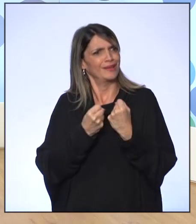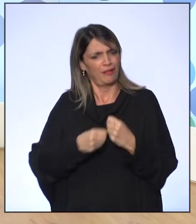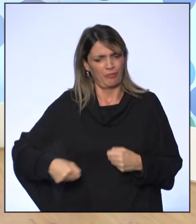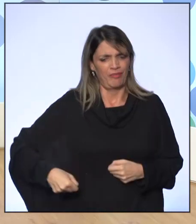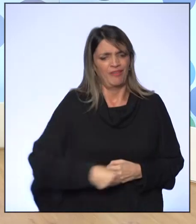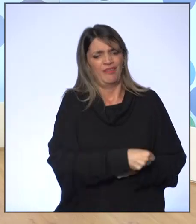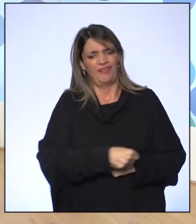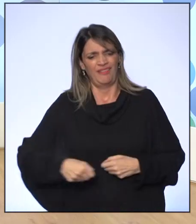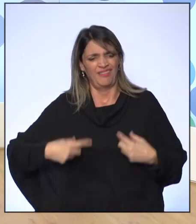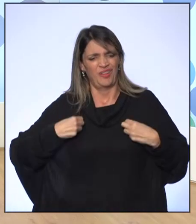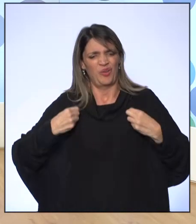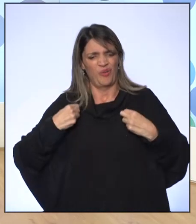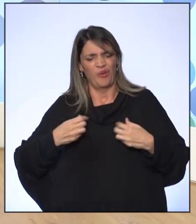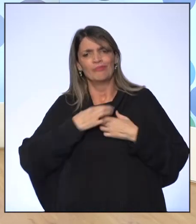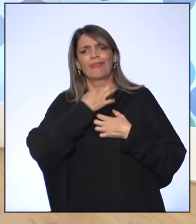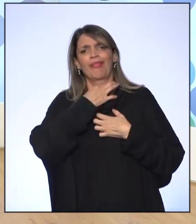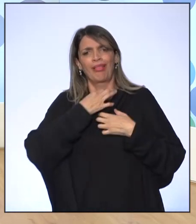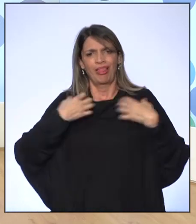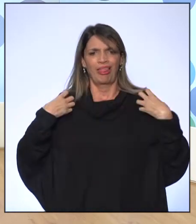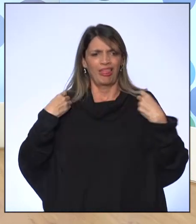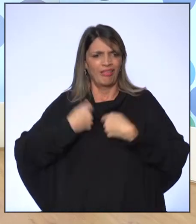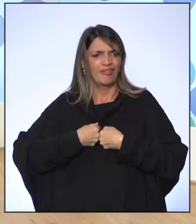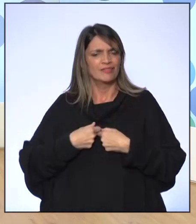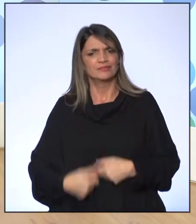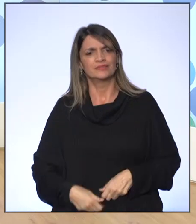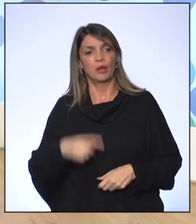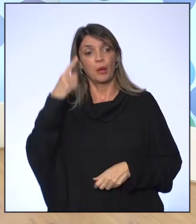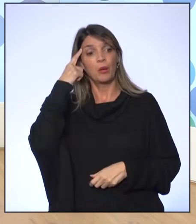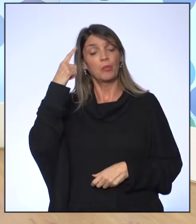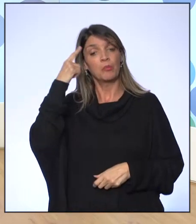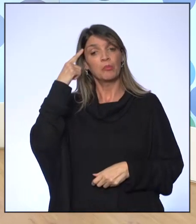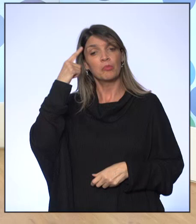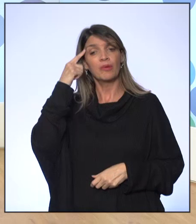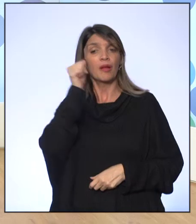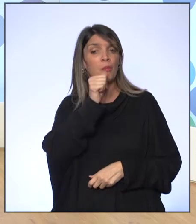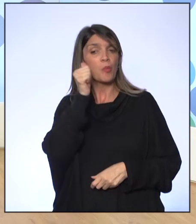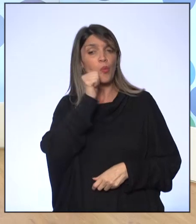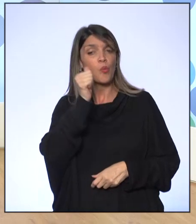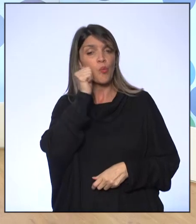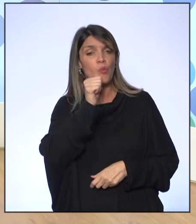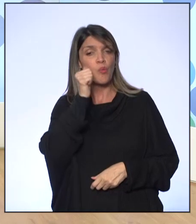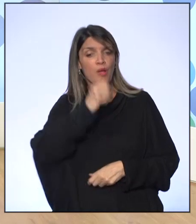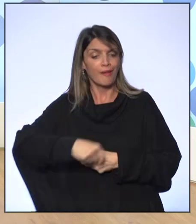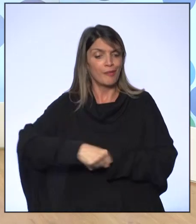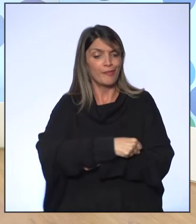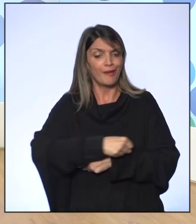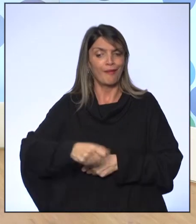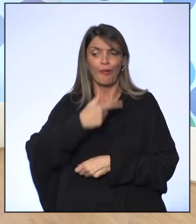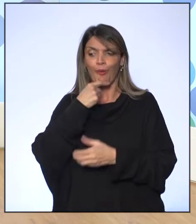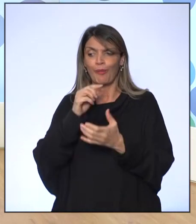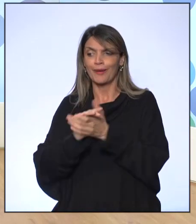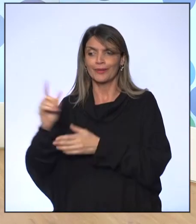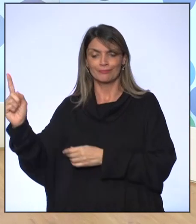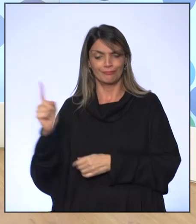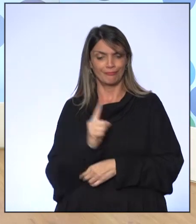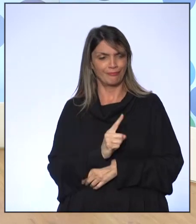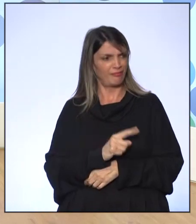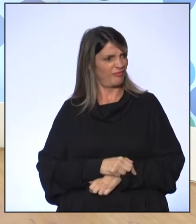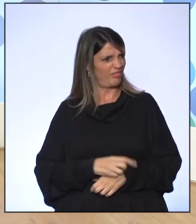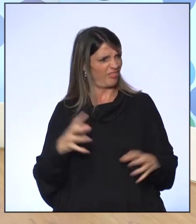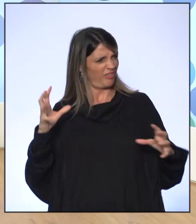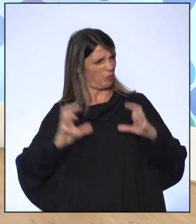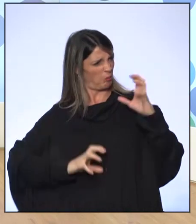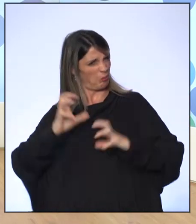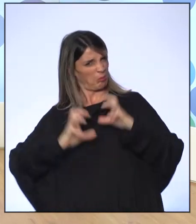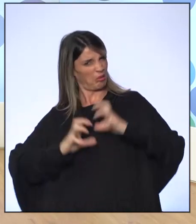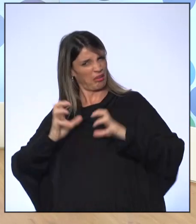camisa, terno, gravata com esse ferro Aí aqui. pensa a dona de casa trabalhando com isso o dia inteiro e o rapaz chega nervoso e quer reclamar com ela. Não, mata uma pessoa Ah, na hora,